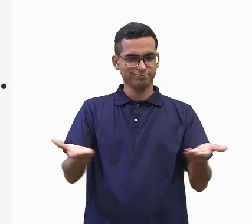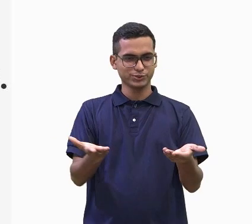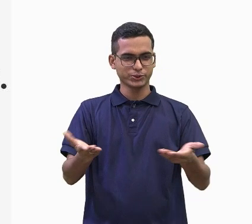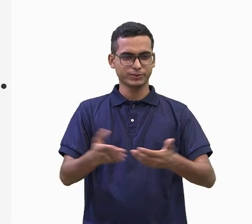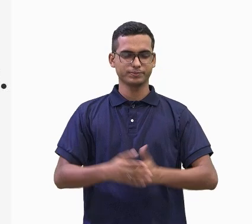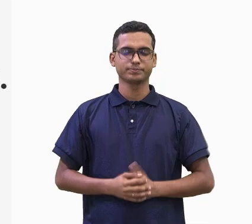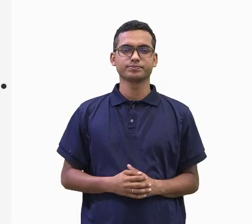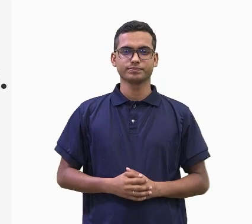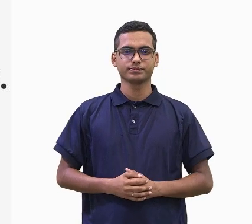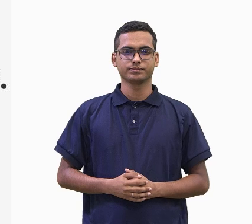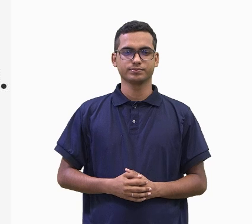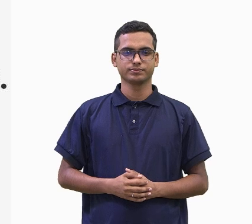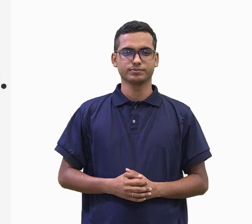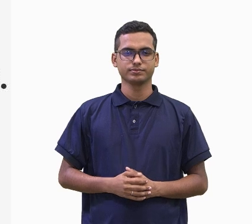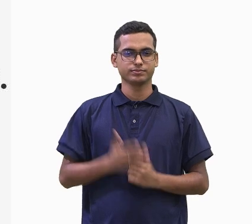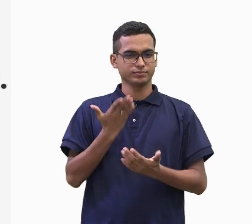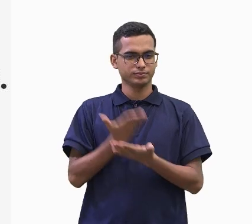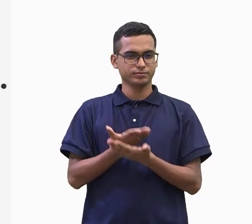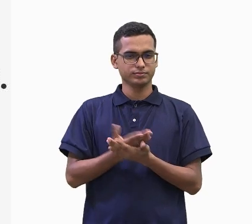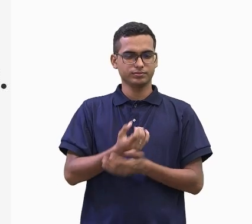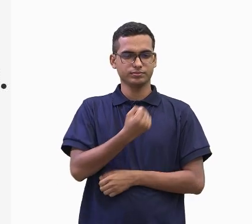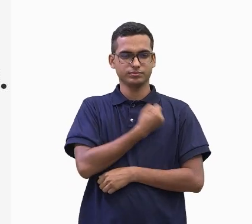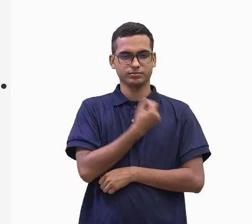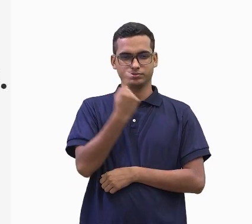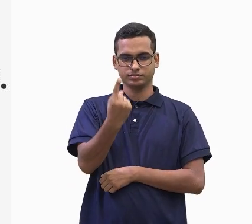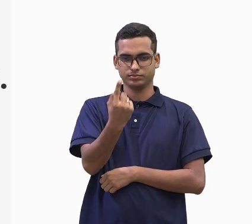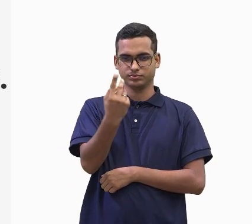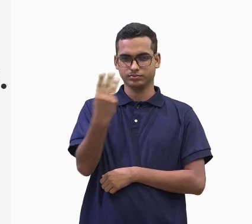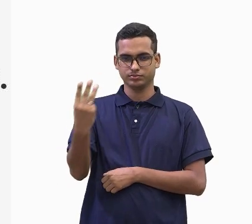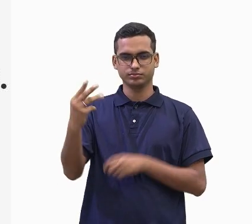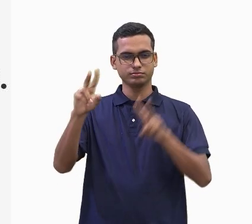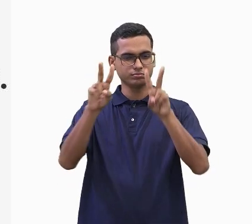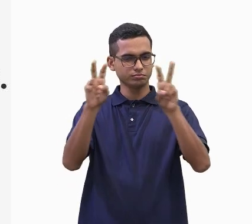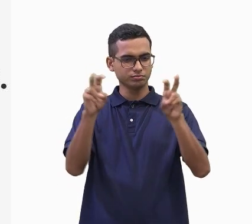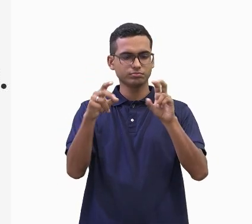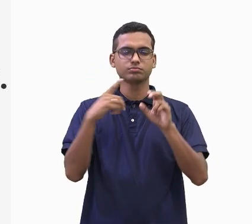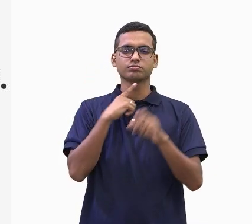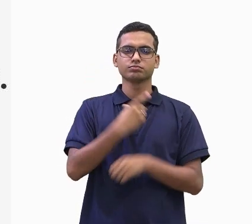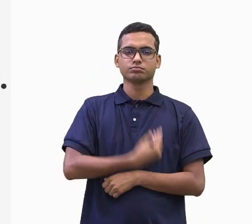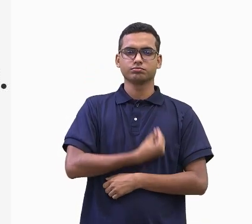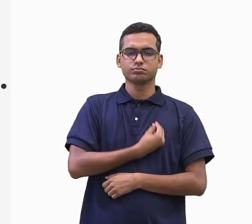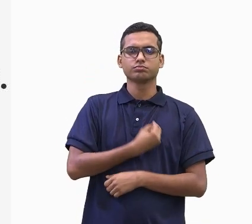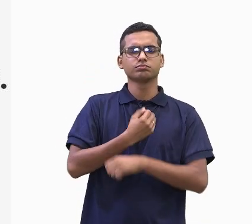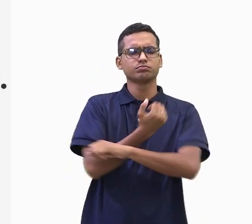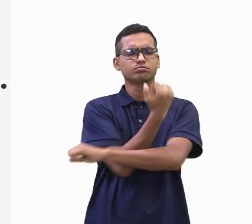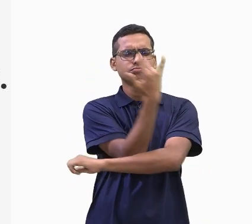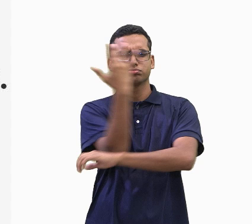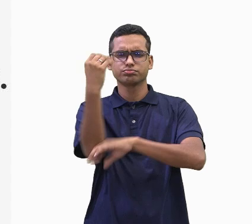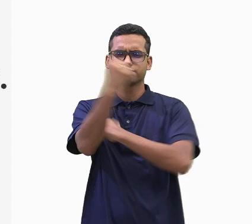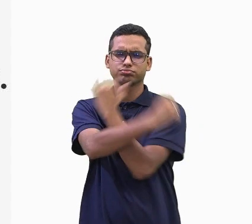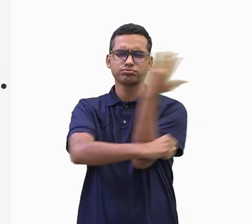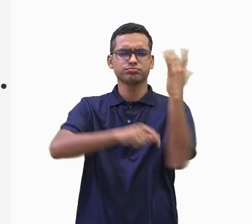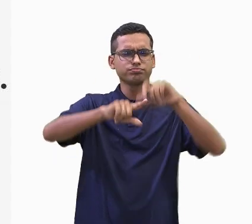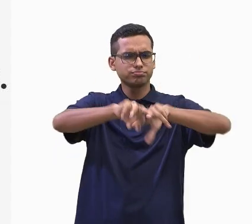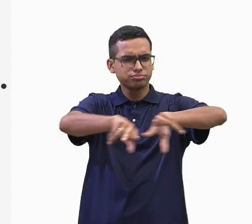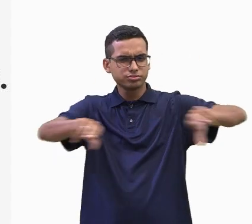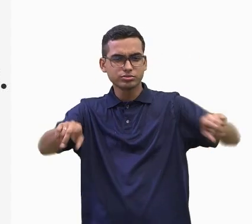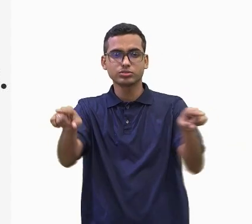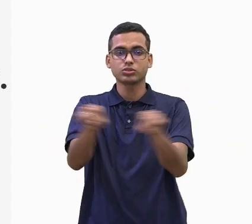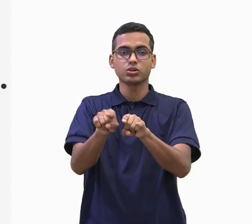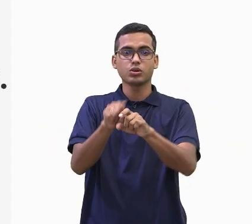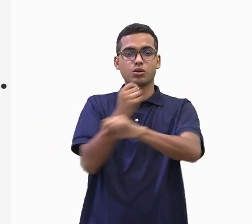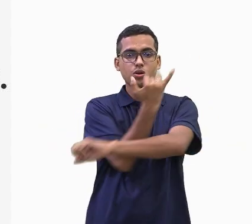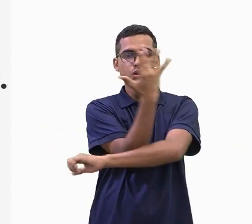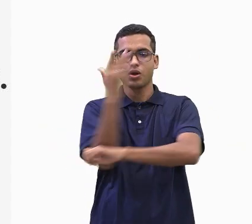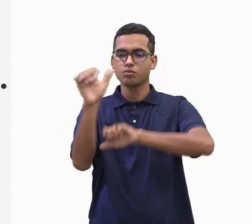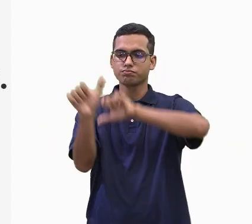aula. Estamos na aula de número 13, com o objeto de conhecimento, diversidade ambiental e as transformações nas paisagens